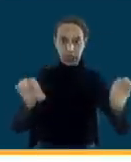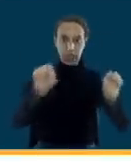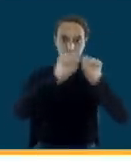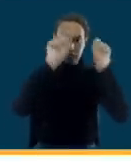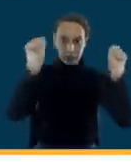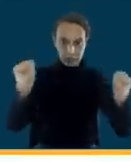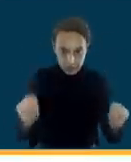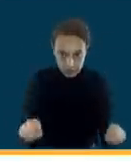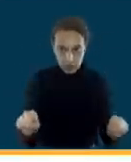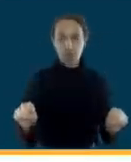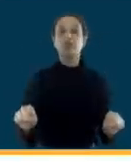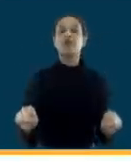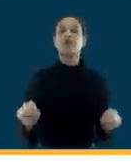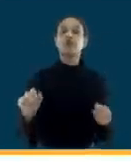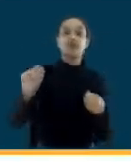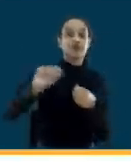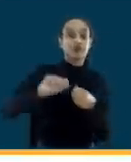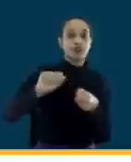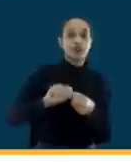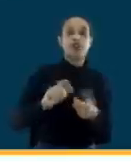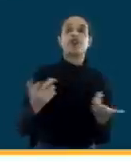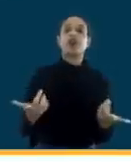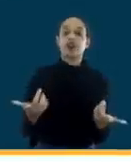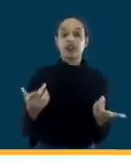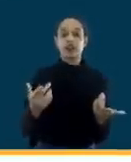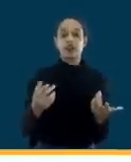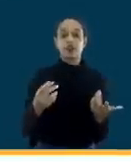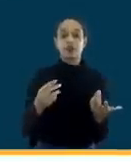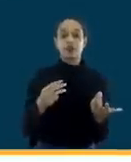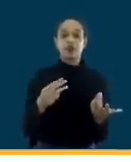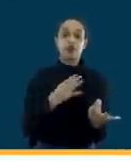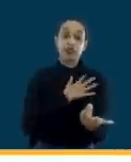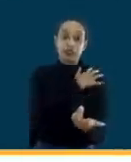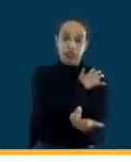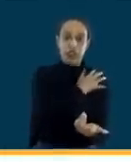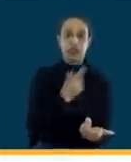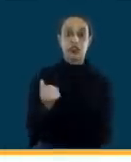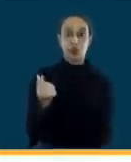pelo Ministério da Economia para uma esteira específica